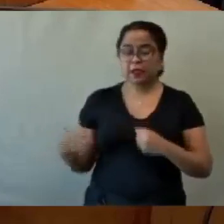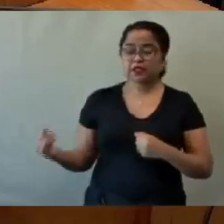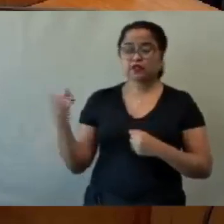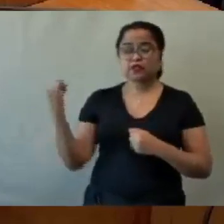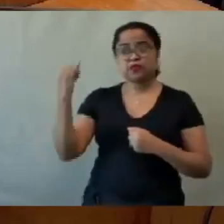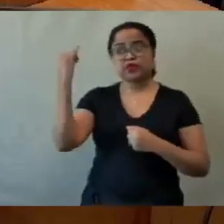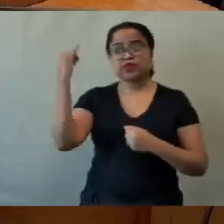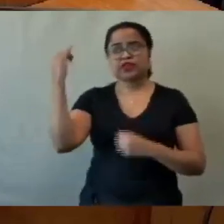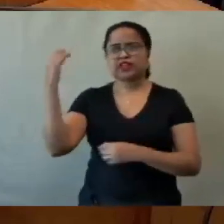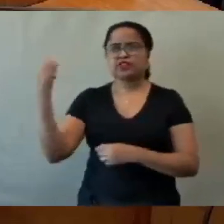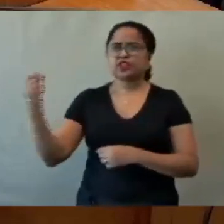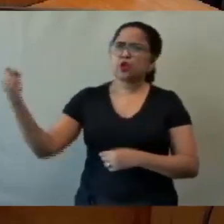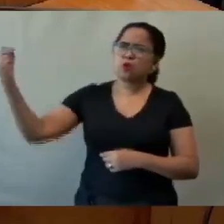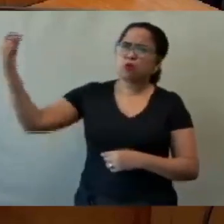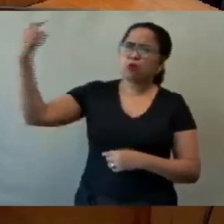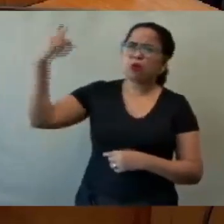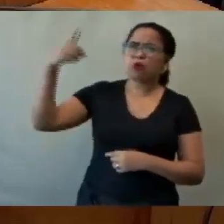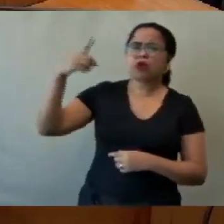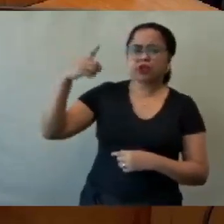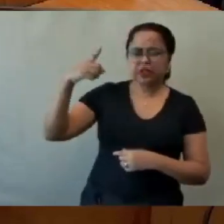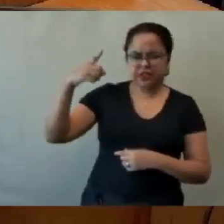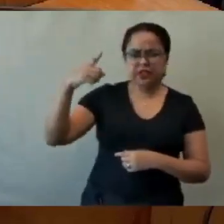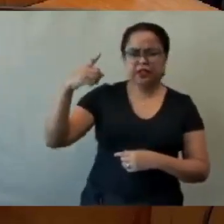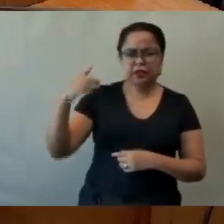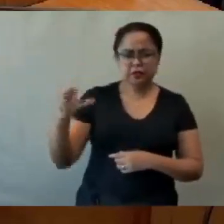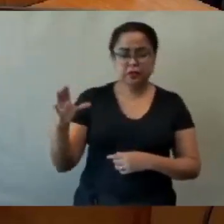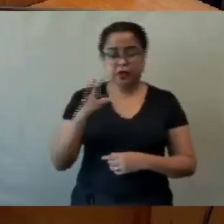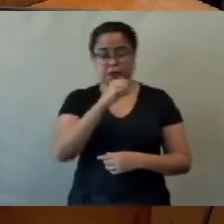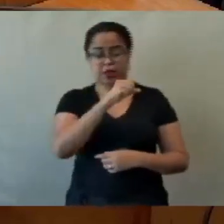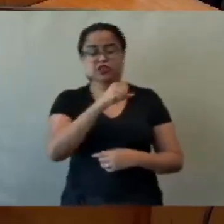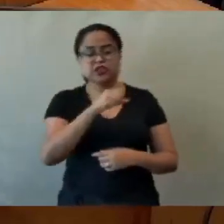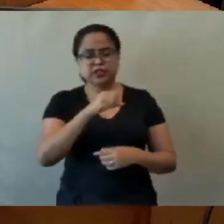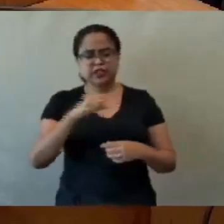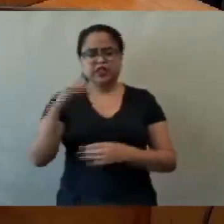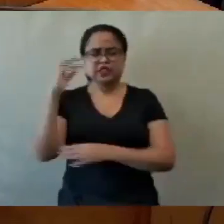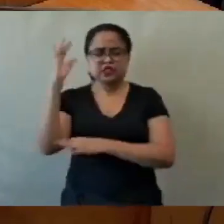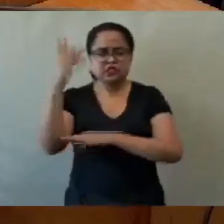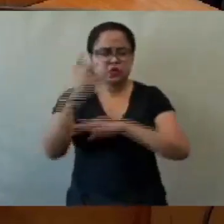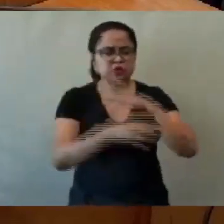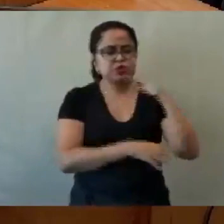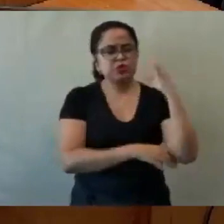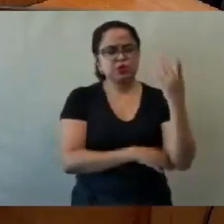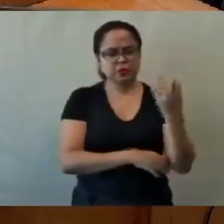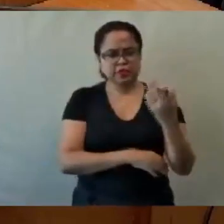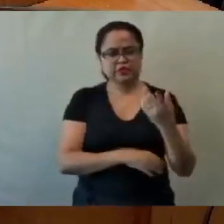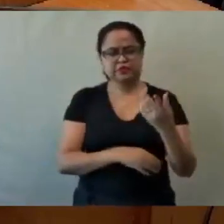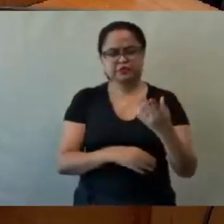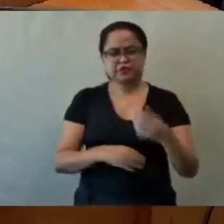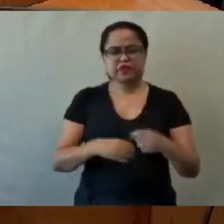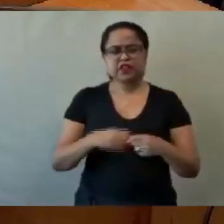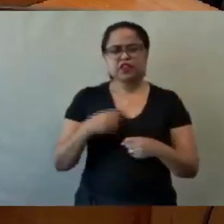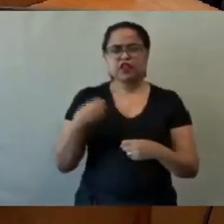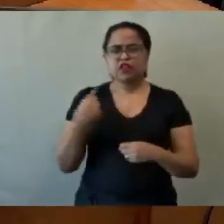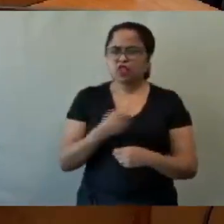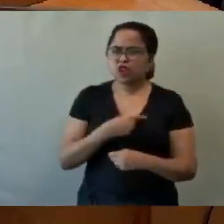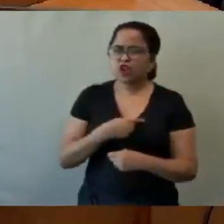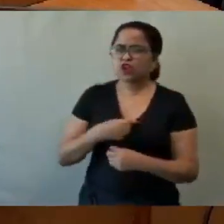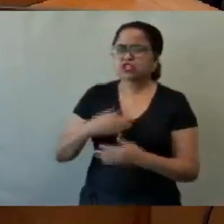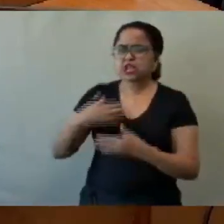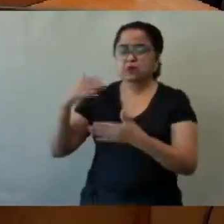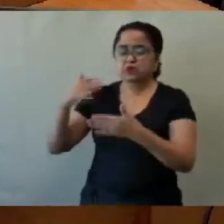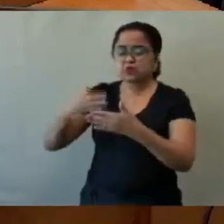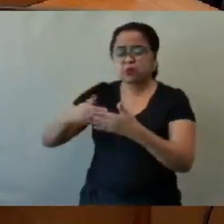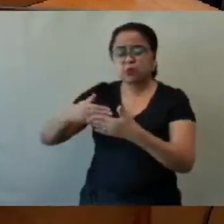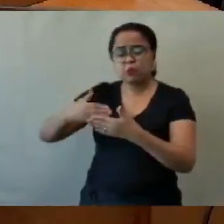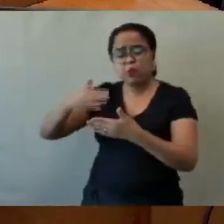porque a gente está em emergência climática, a gente sente isso todo dia, né, Mali? Nós que somos mais antigas, eu diria assim, sabemos, já pegamos Belo